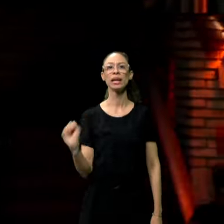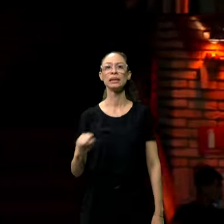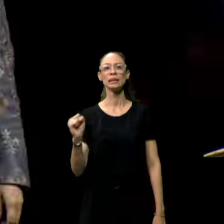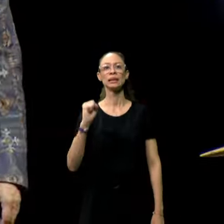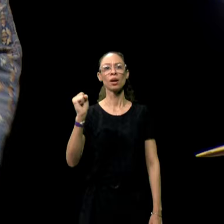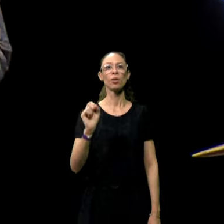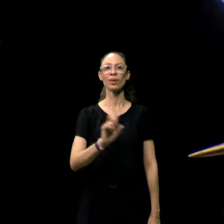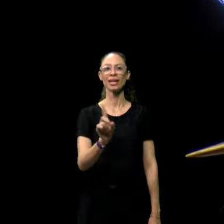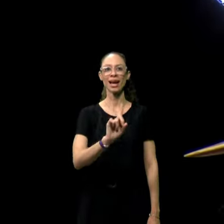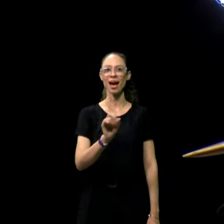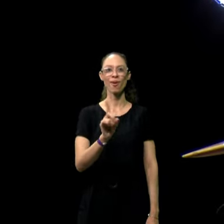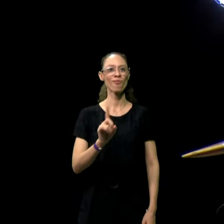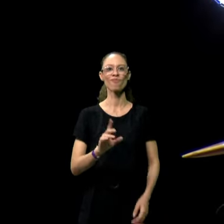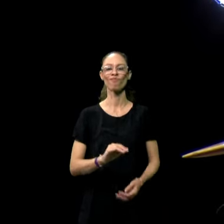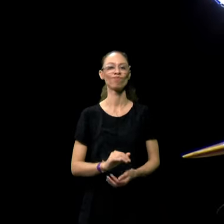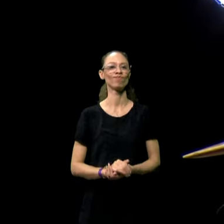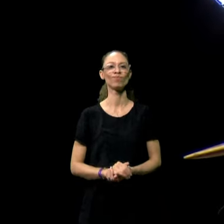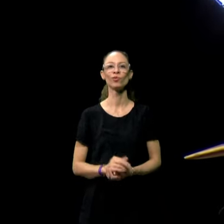um irmão nosso